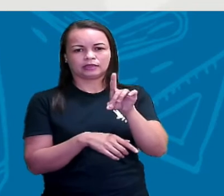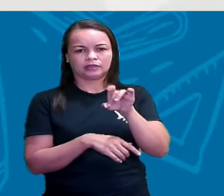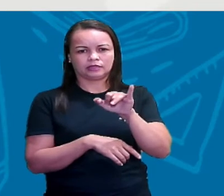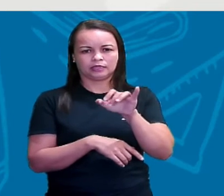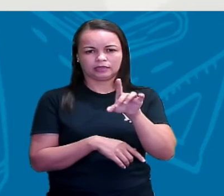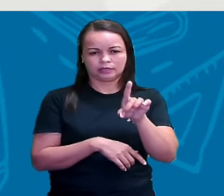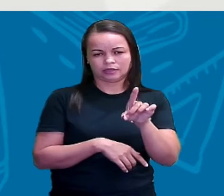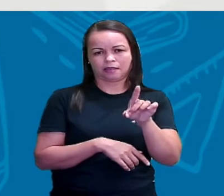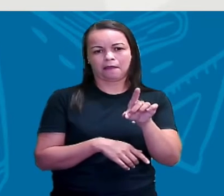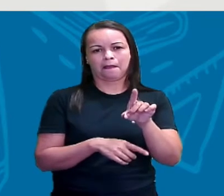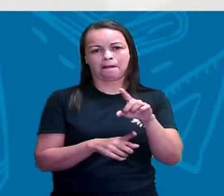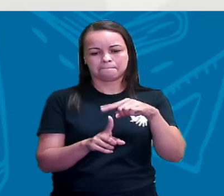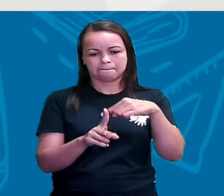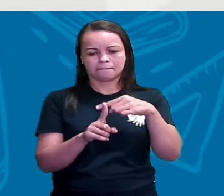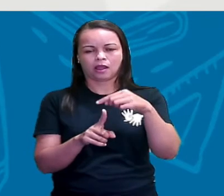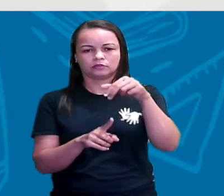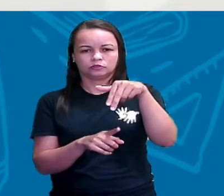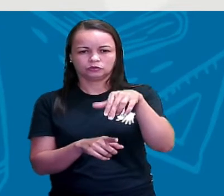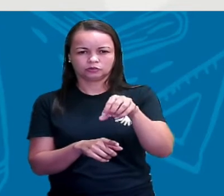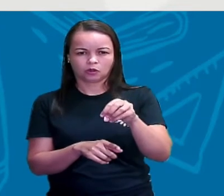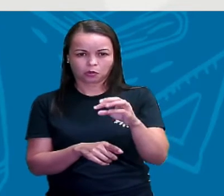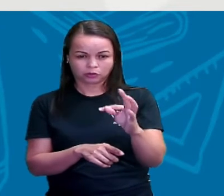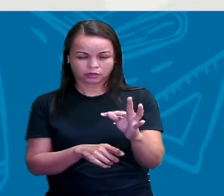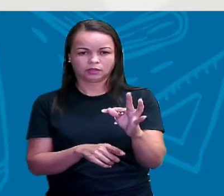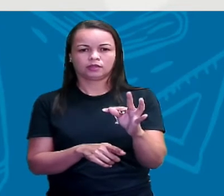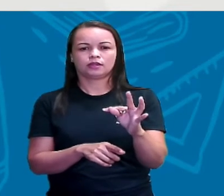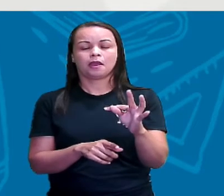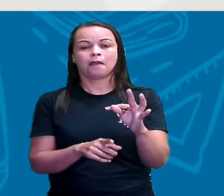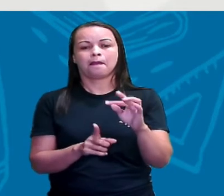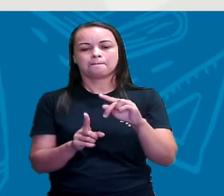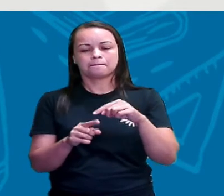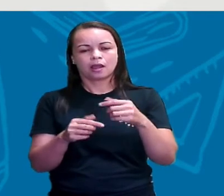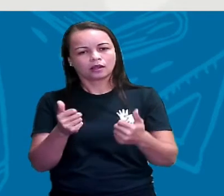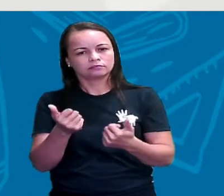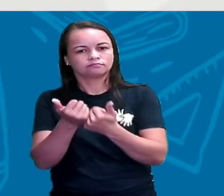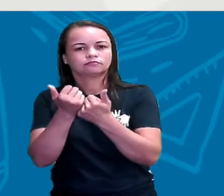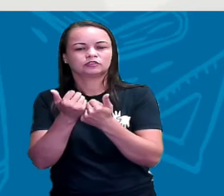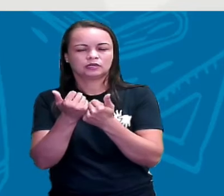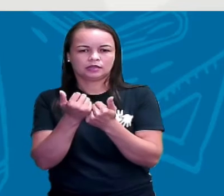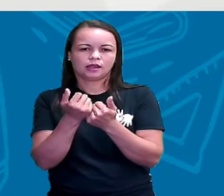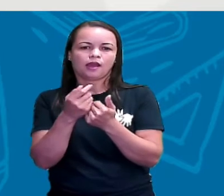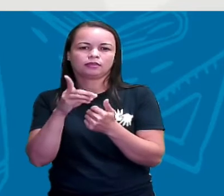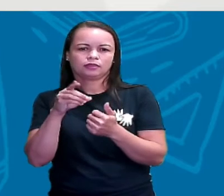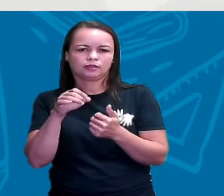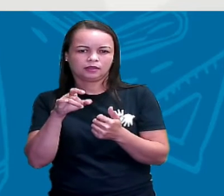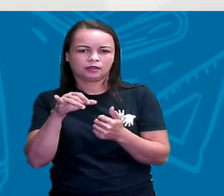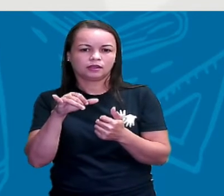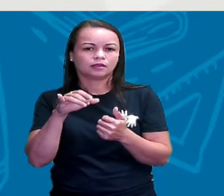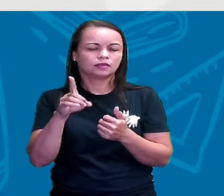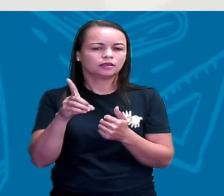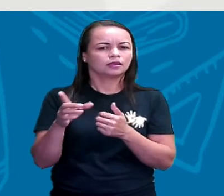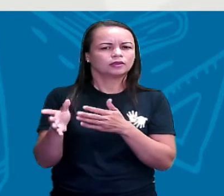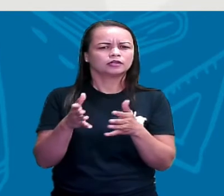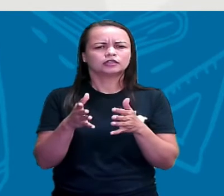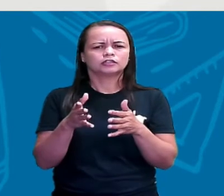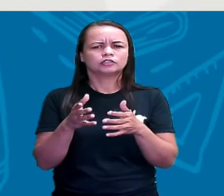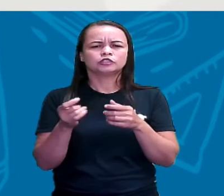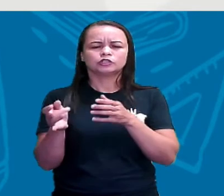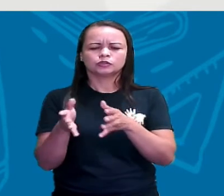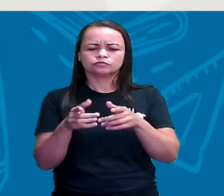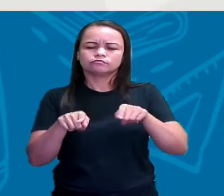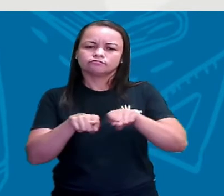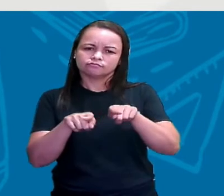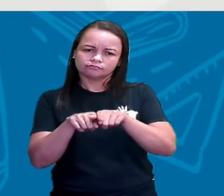mais o not, então partícula negativa e o not, mais o auxiliar did. E o verbo sell, ele não fica no passado,